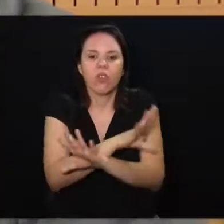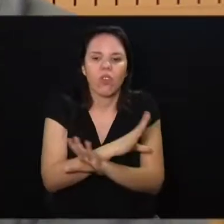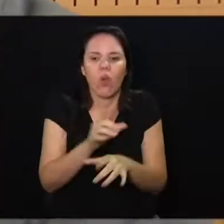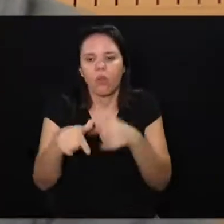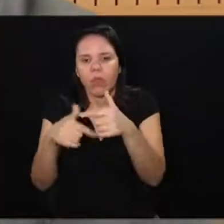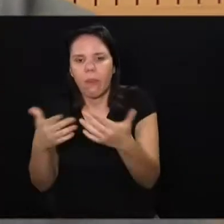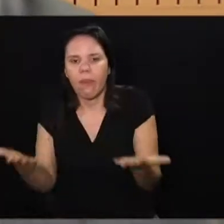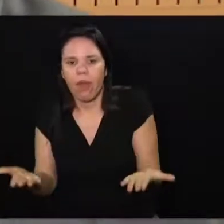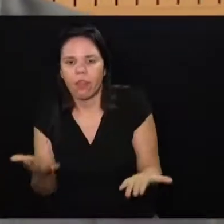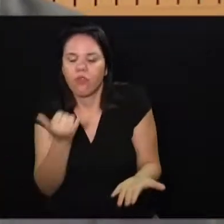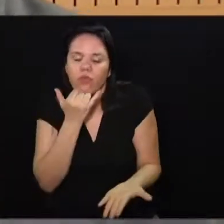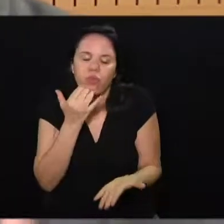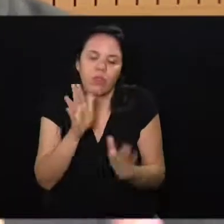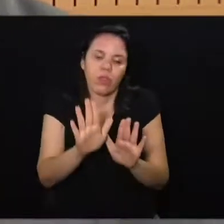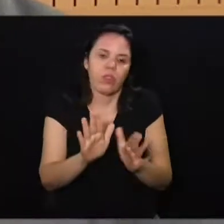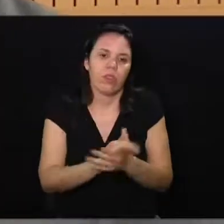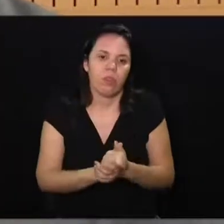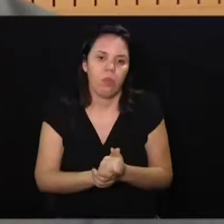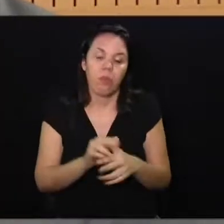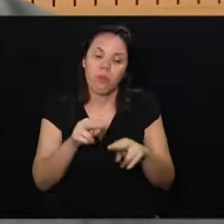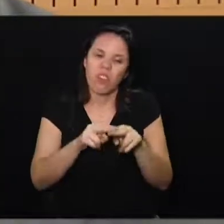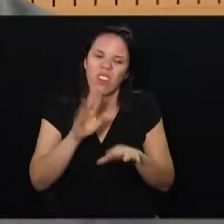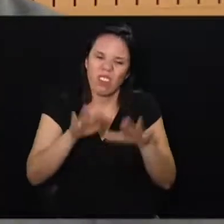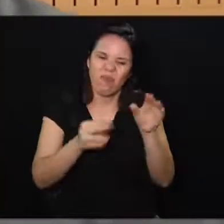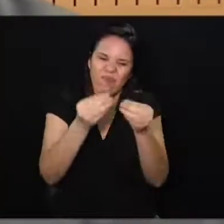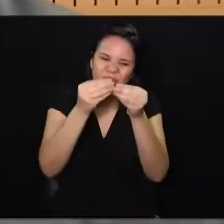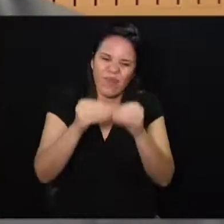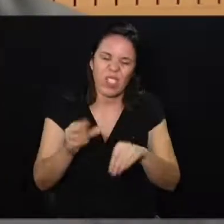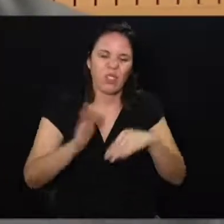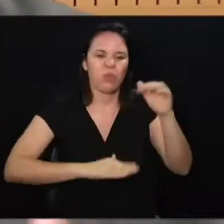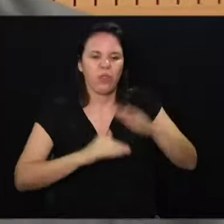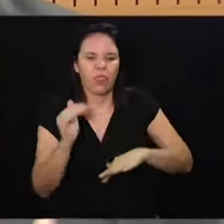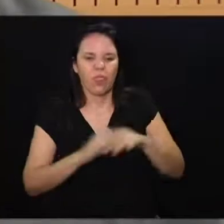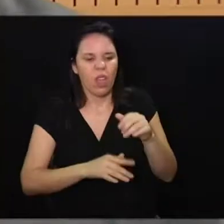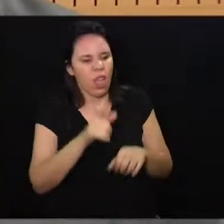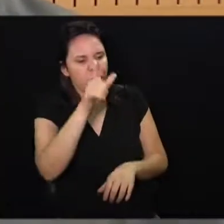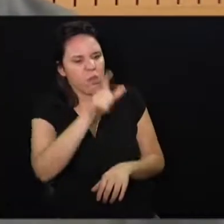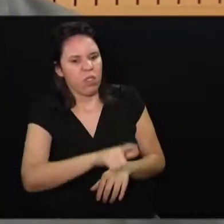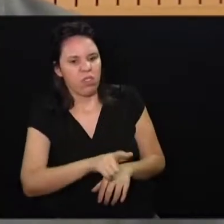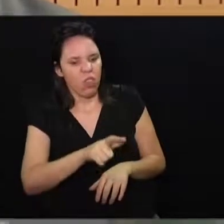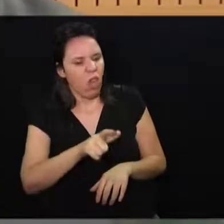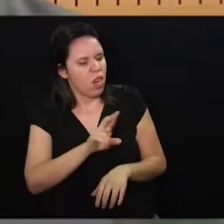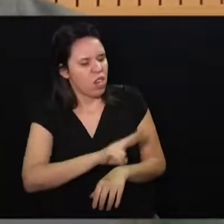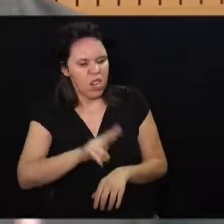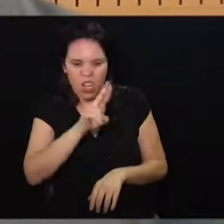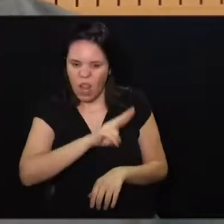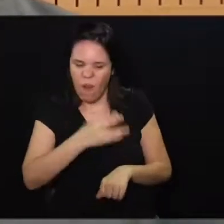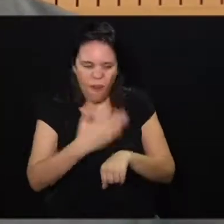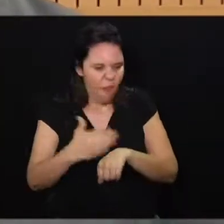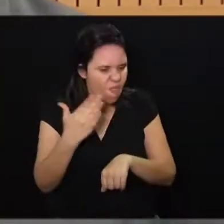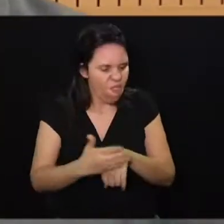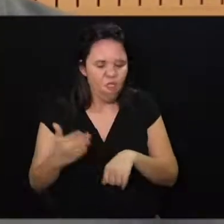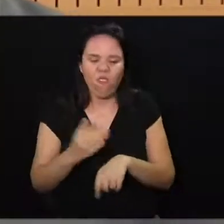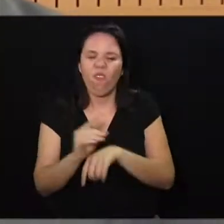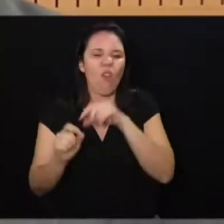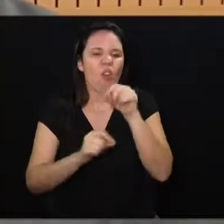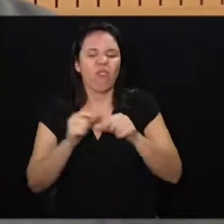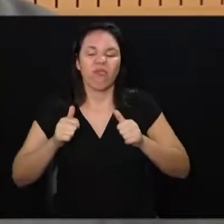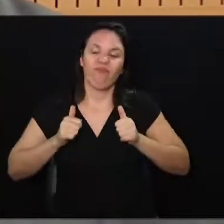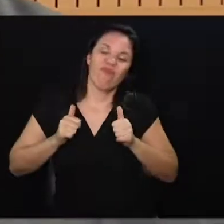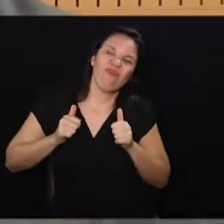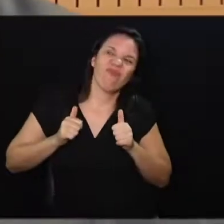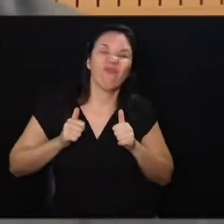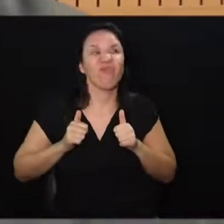terminaram, desculpe. Então por isso que muitas vezes esse fracasso acontece. Porque as pessoas não colocam em prática. Elas acabam entrando na zona de